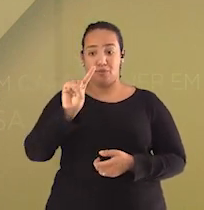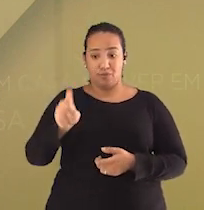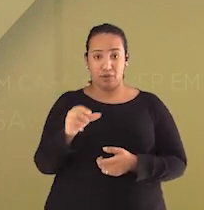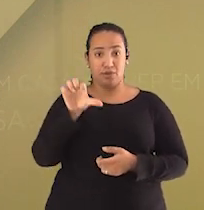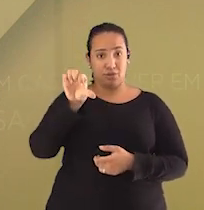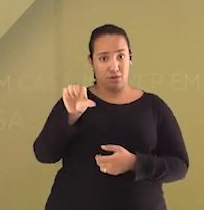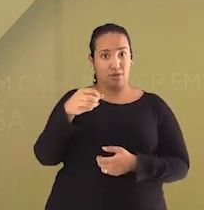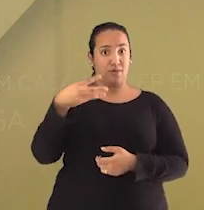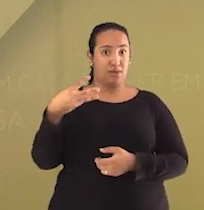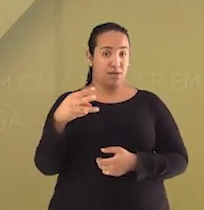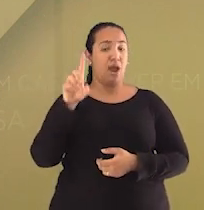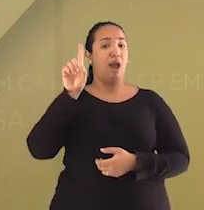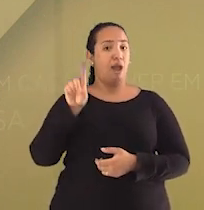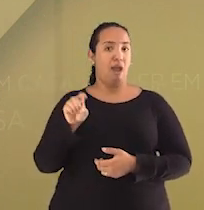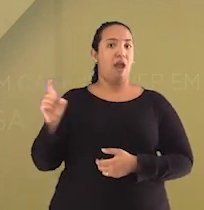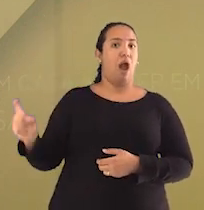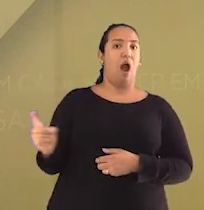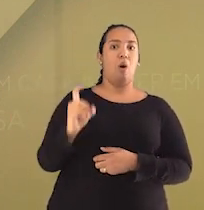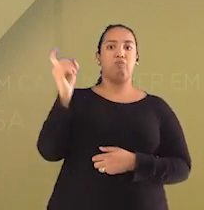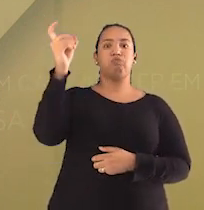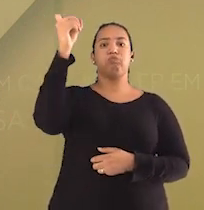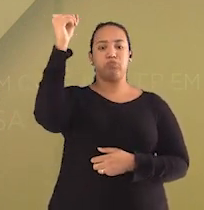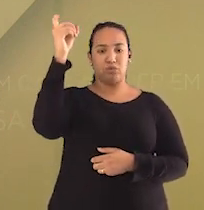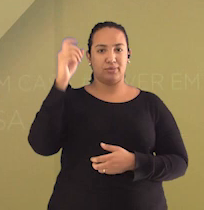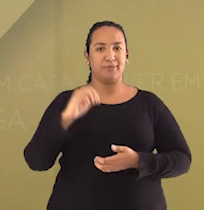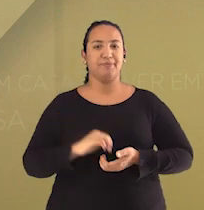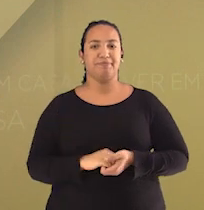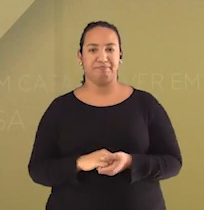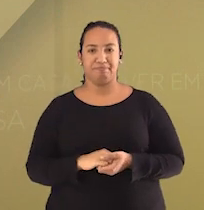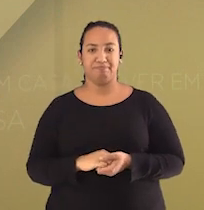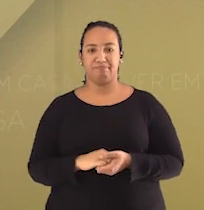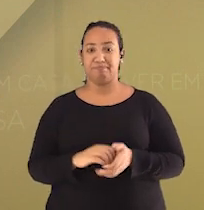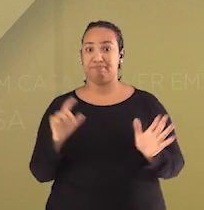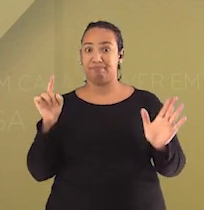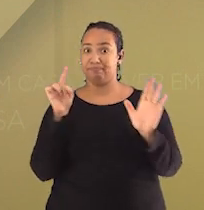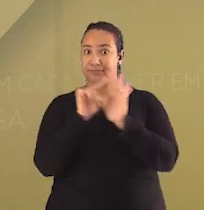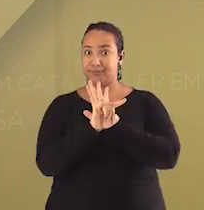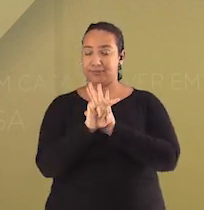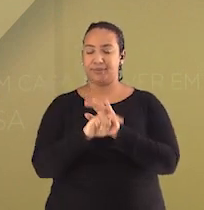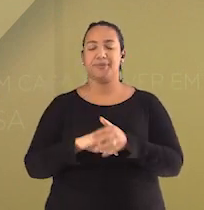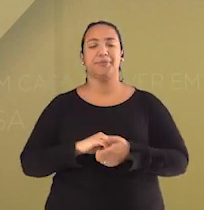de alguém tall. Alto. Próxima pergunta.